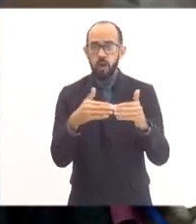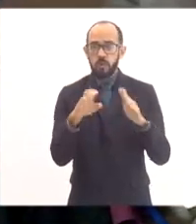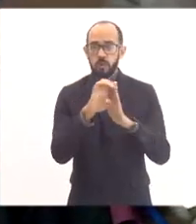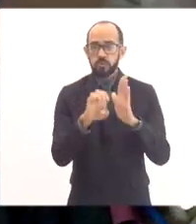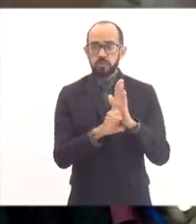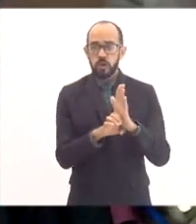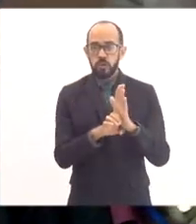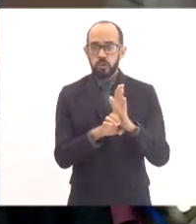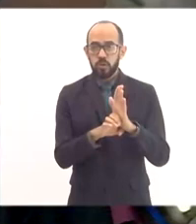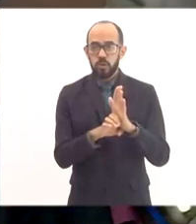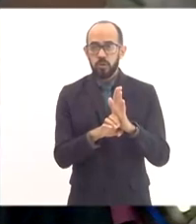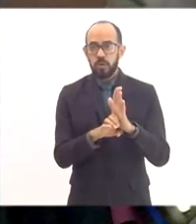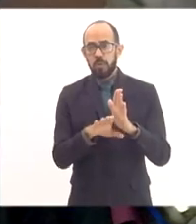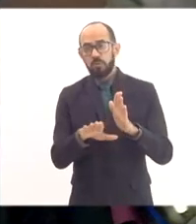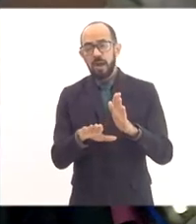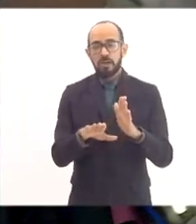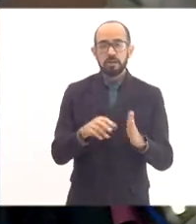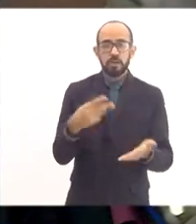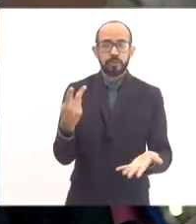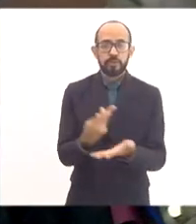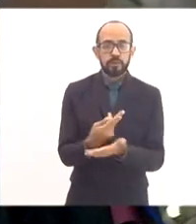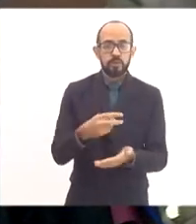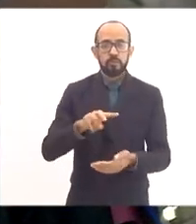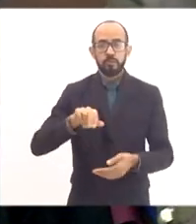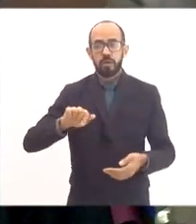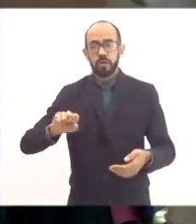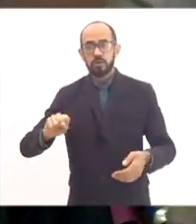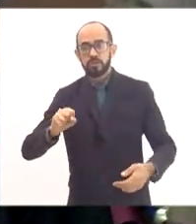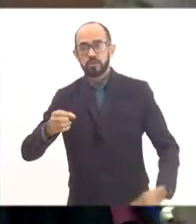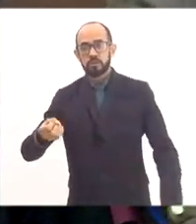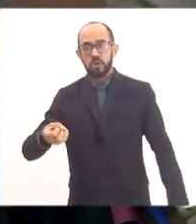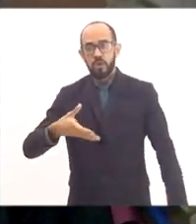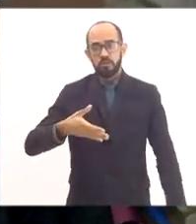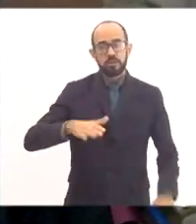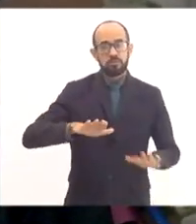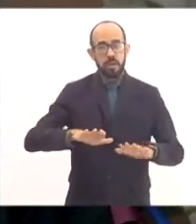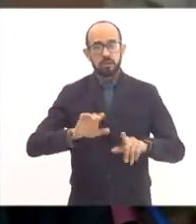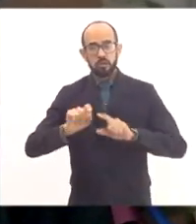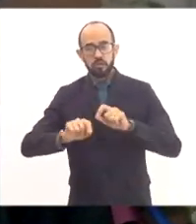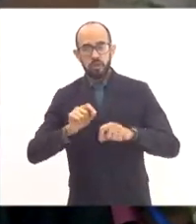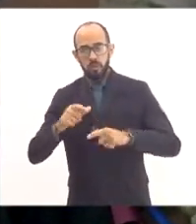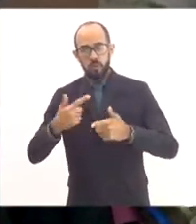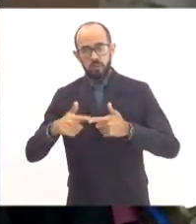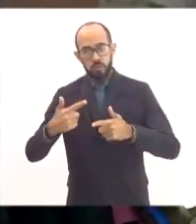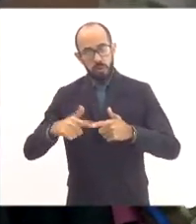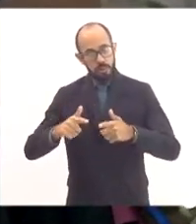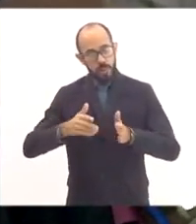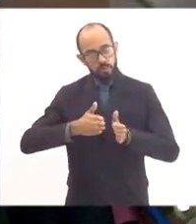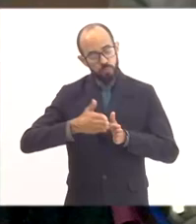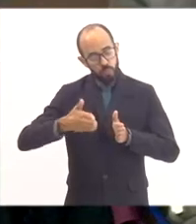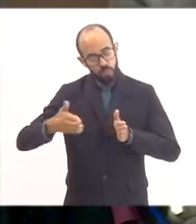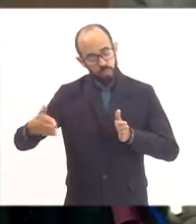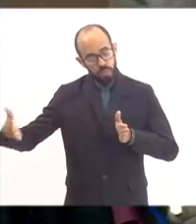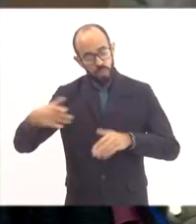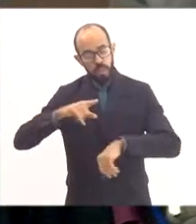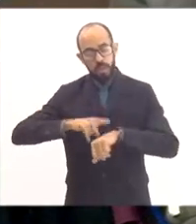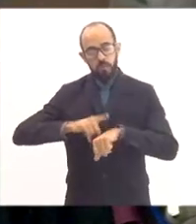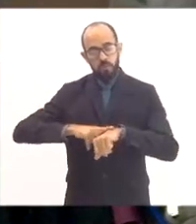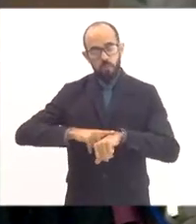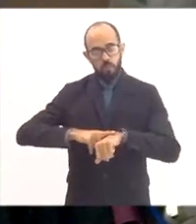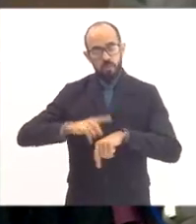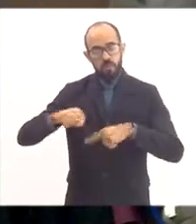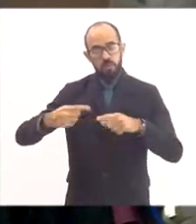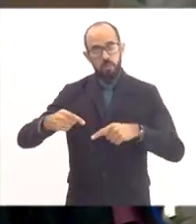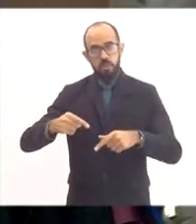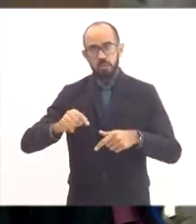estava eliminado. Ah, mas surgiram novas vagas, então tem que corrigir mais redações. Não. A problemática é cronológica. Uma vez que está eliminado,